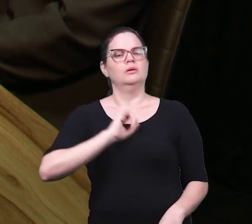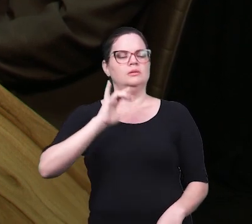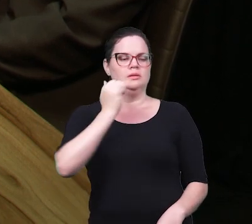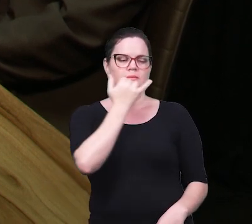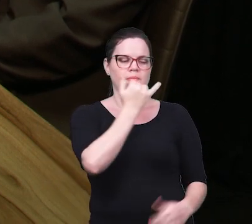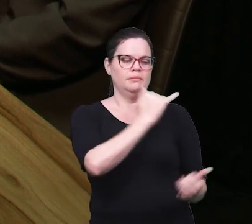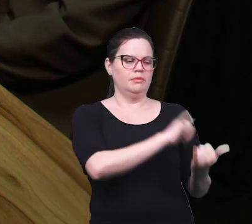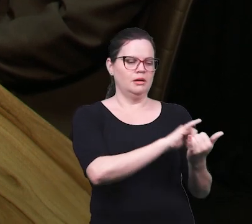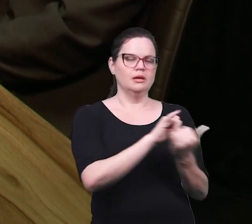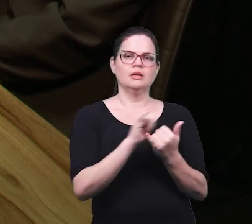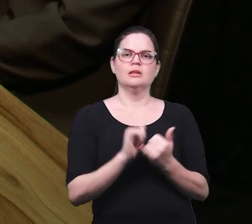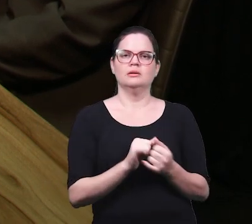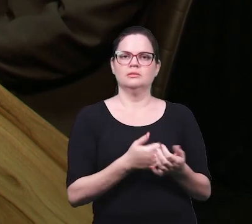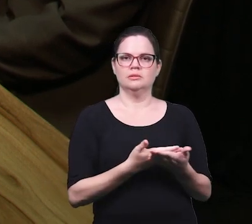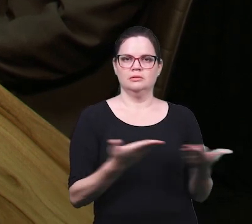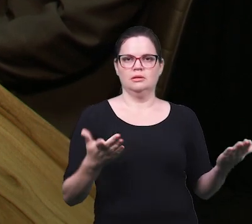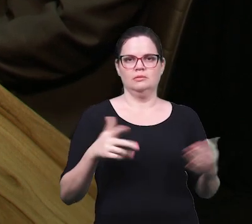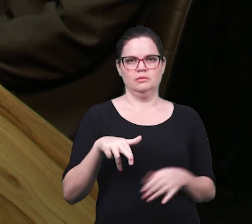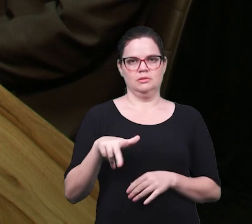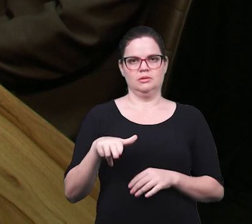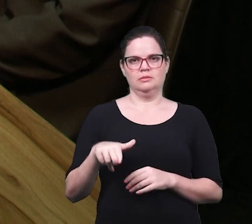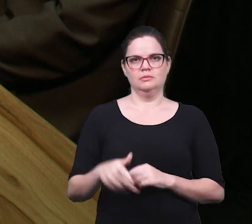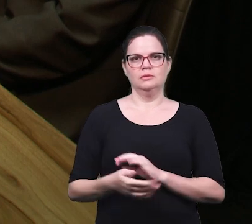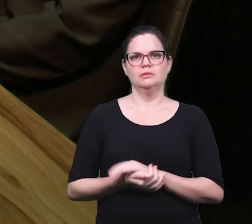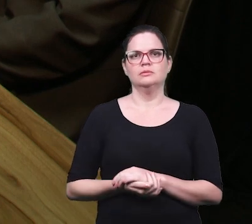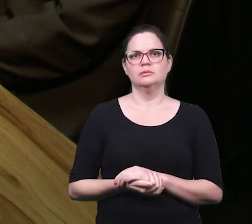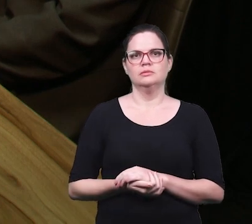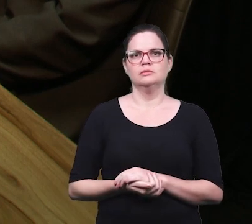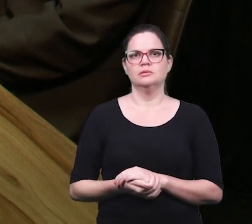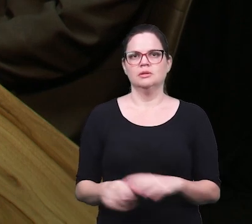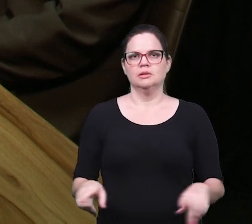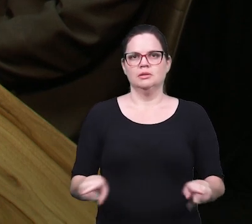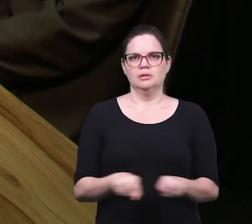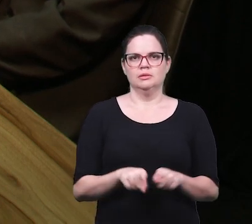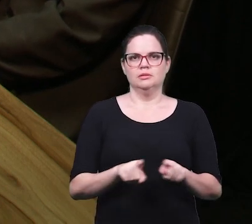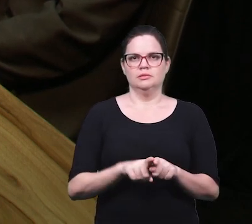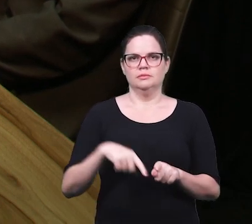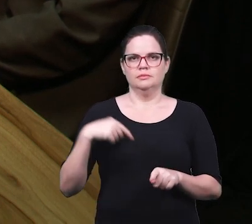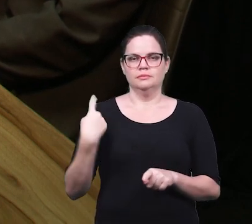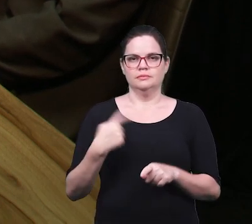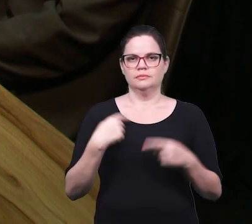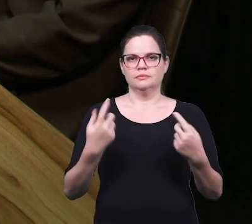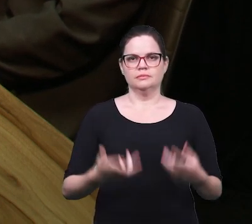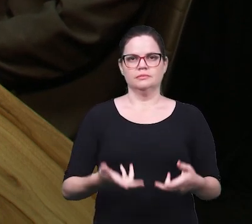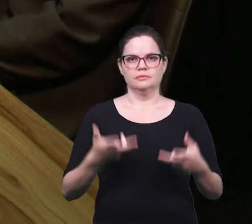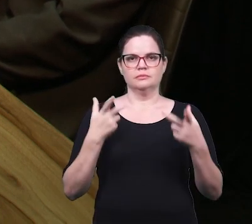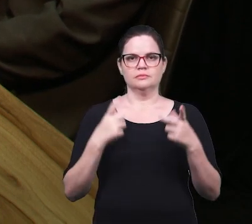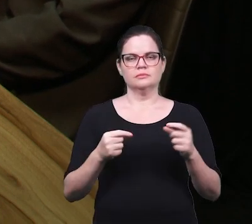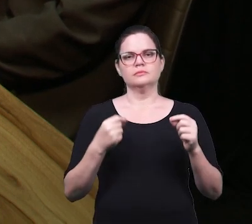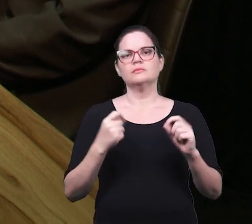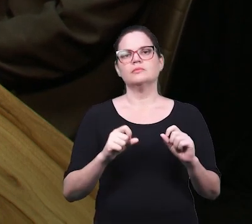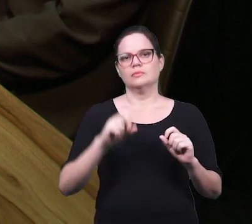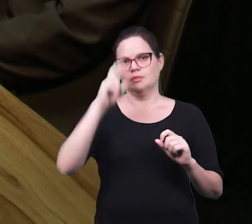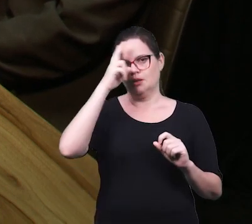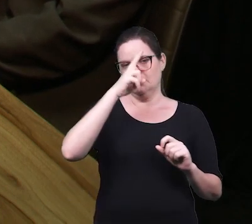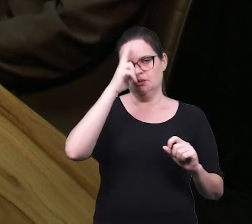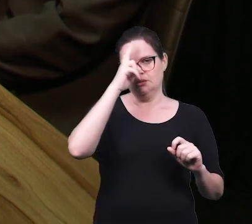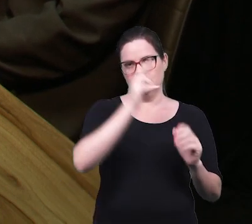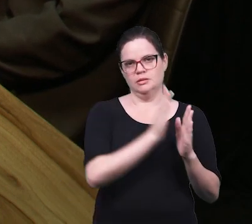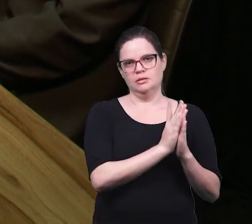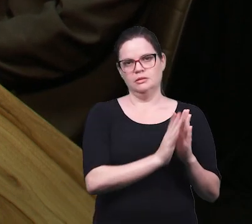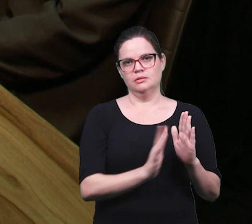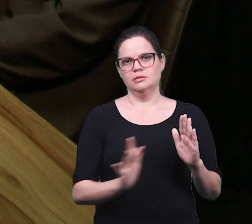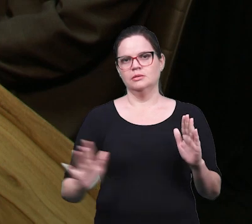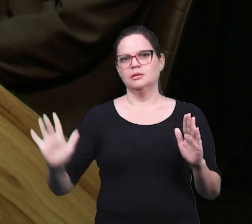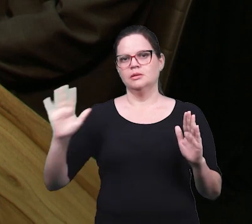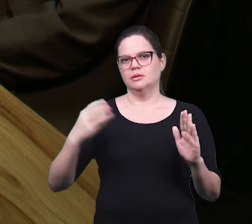coração pelos seus irmãos. é isso mesmo. Nós vemos aqui, a trajetória que José fez,